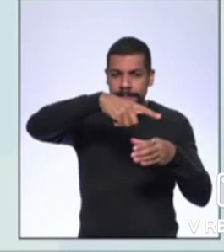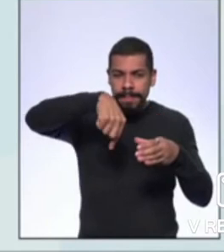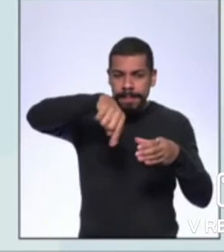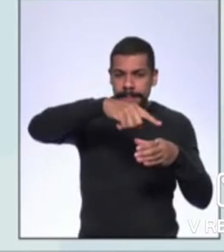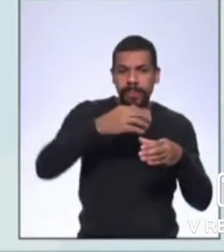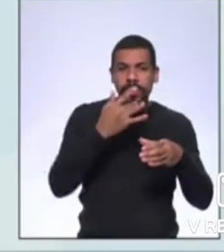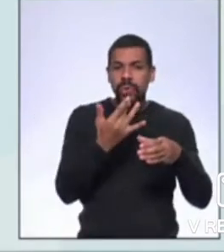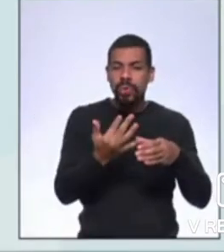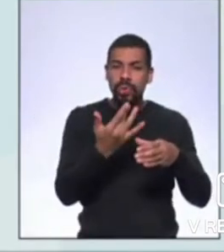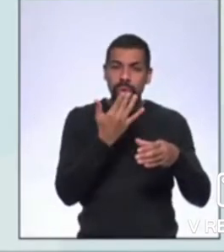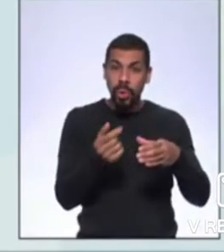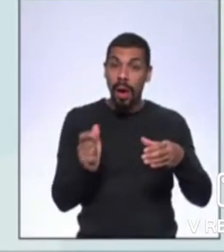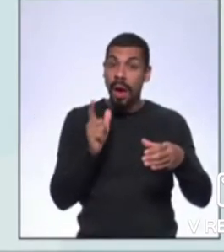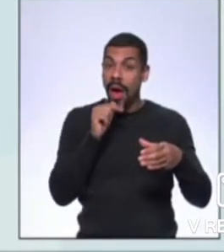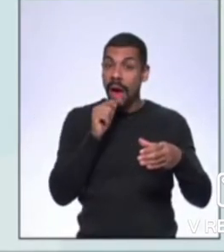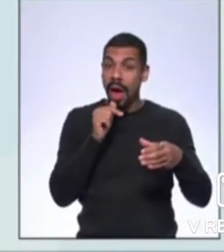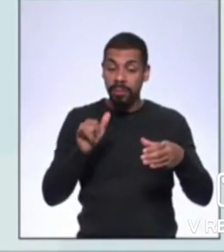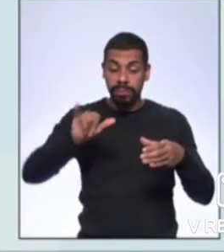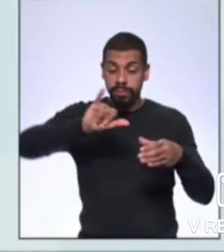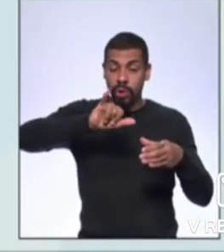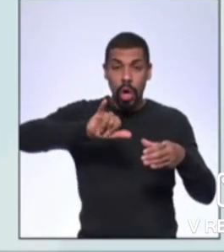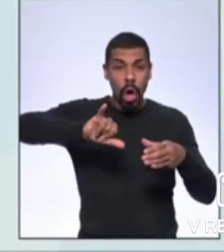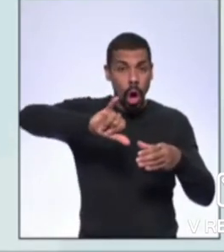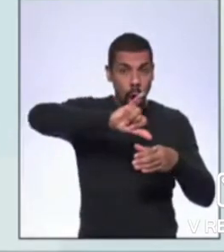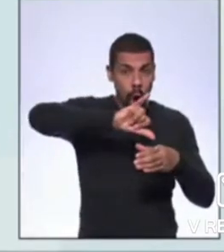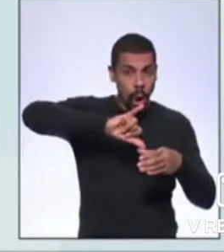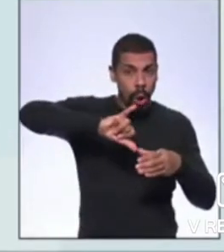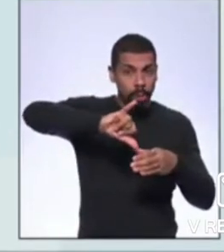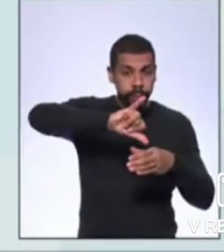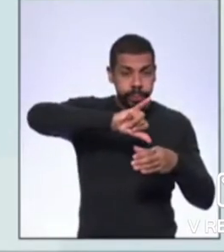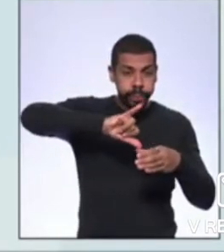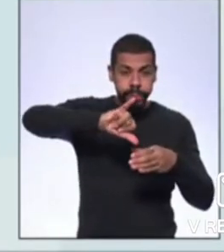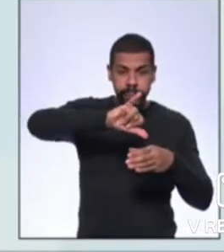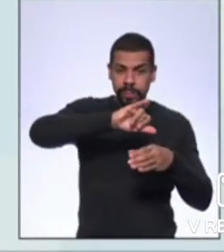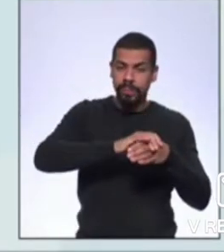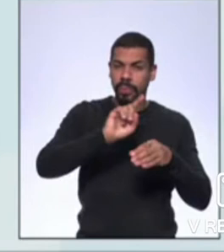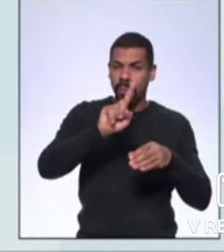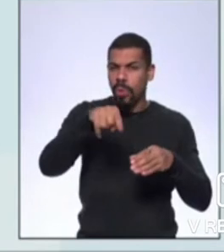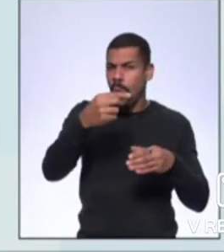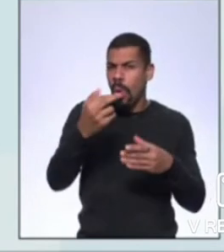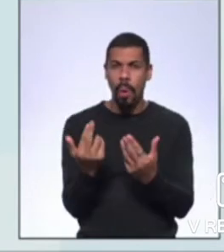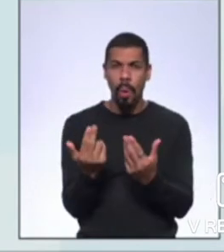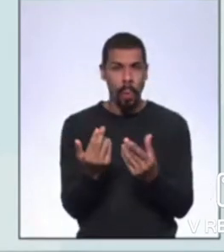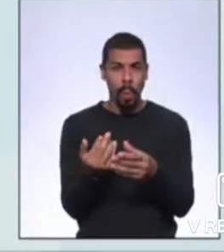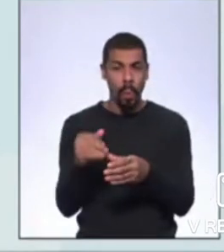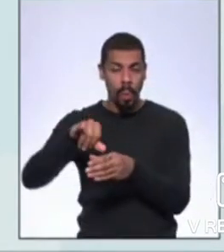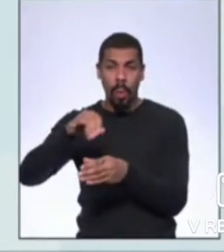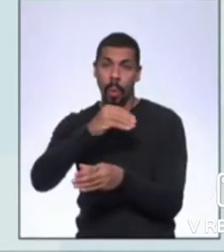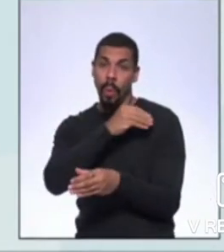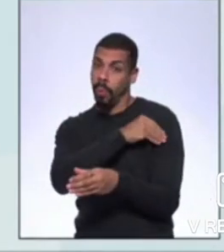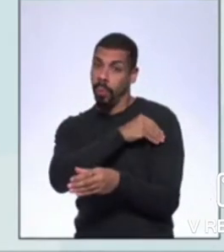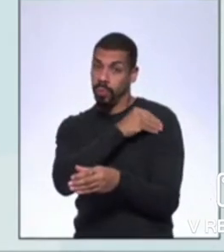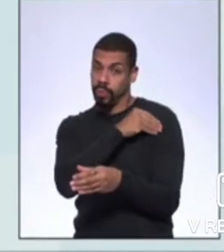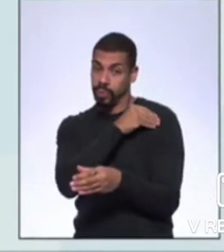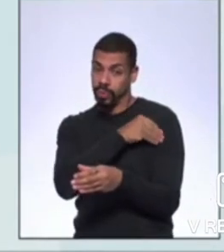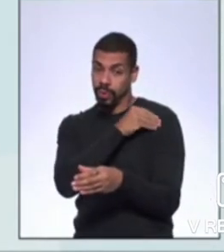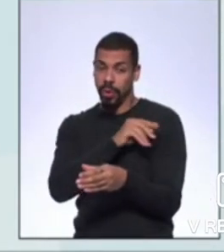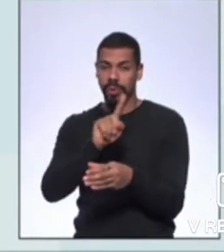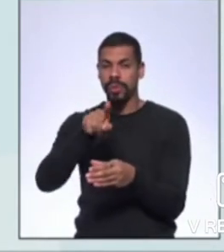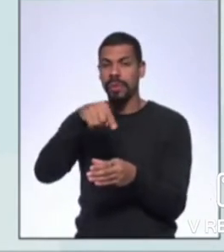colocou a água em um pote, adicionou óleo cuidadosamente sobre a água. Foi feito o mesmo com álcool. Na sequência,